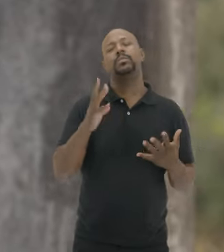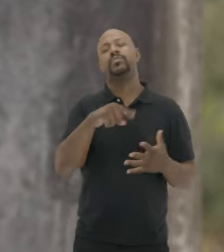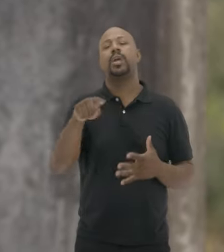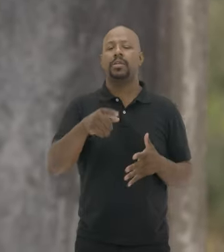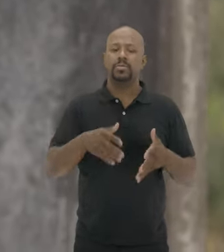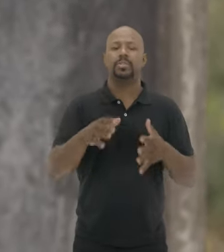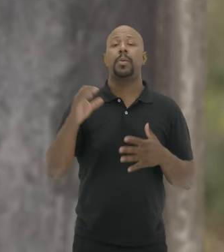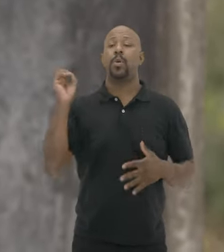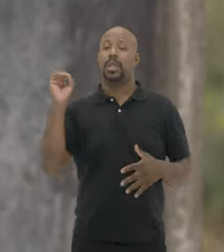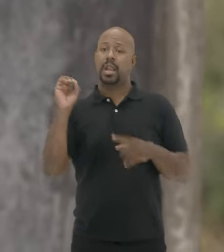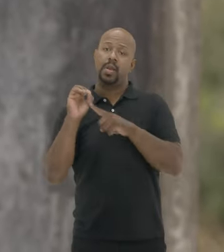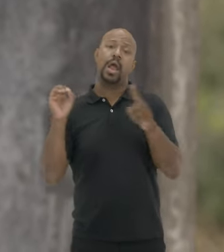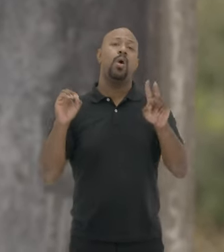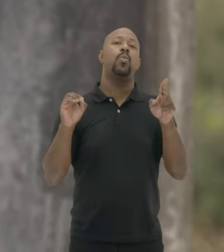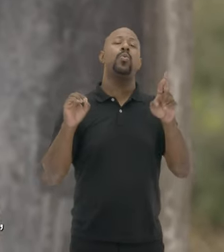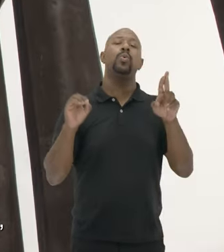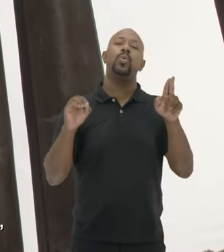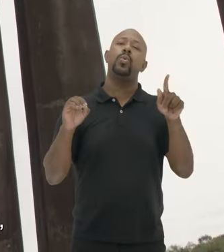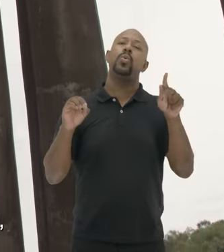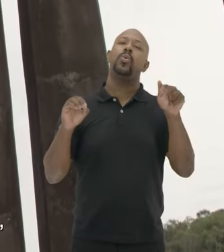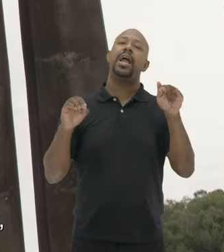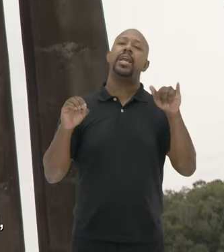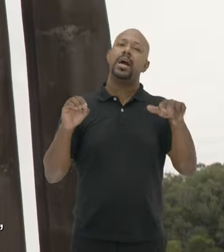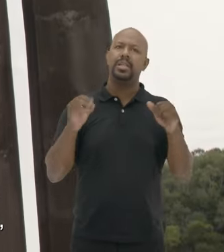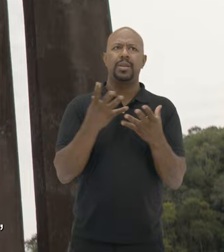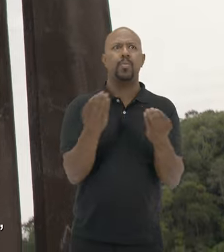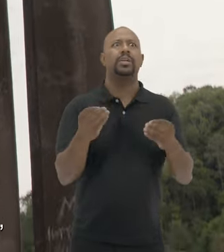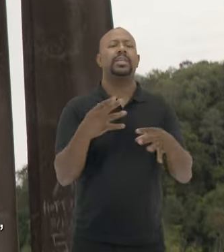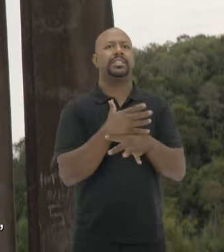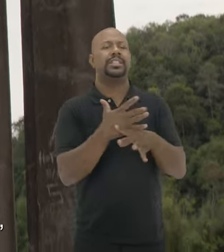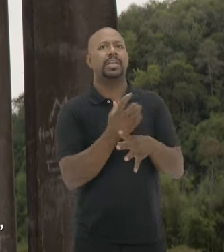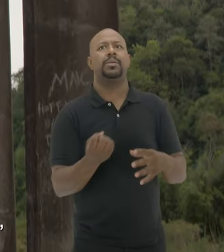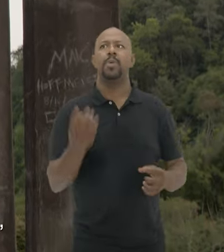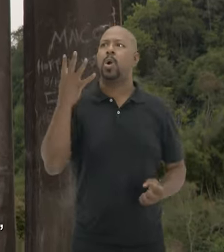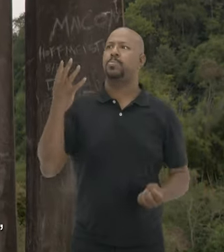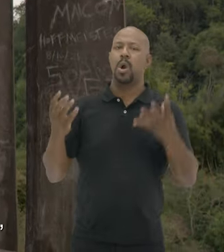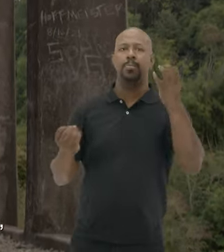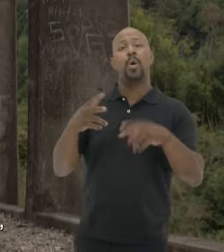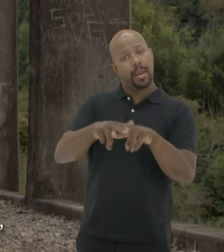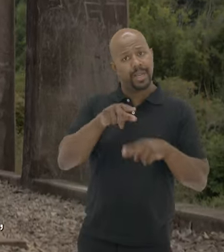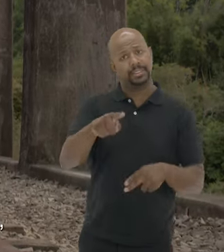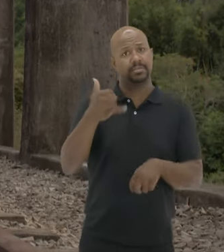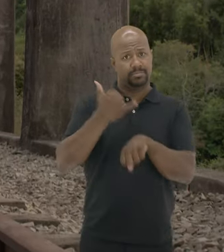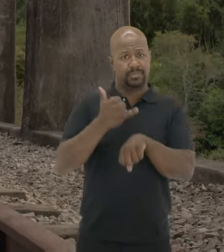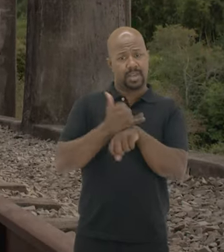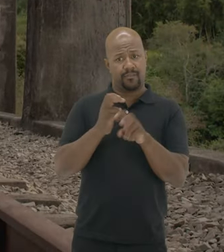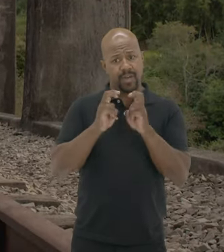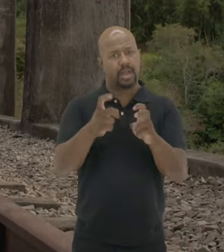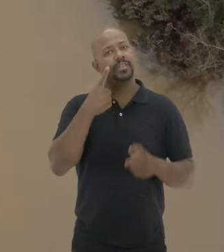começou a ser passagem de Porto Alegre a Uruguaiana a origem de muitas cidades né desenvolvimento a partir da ferrovia